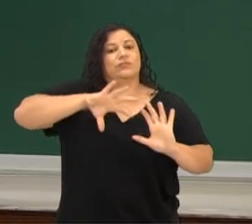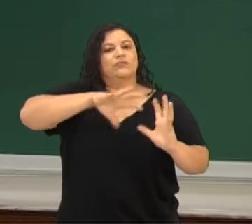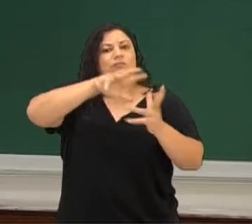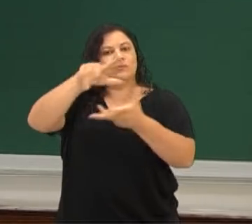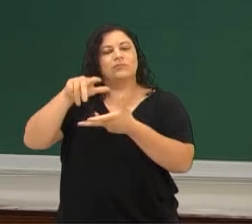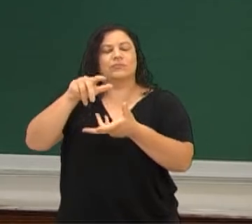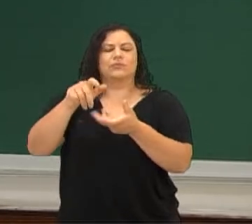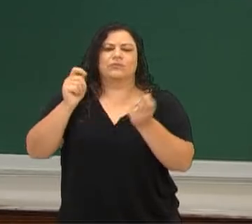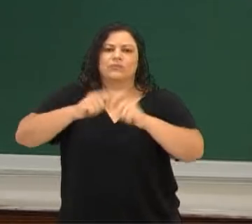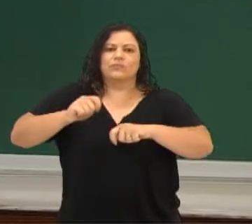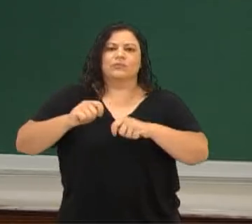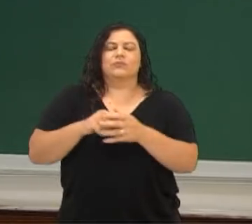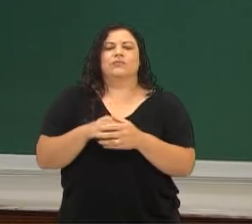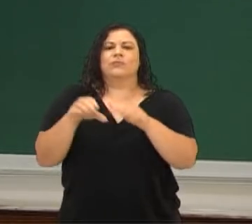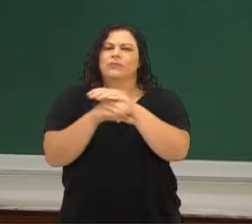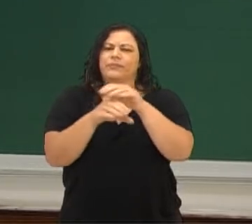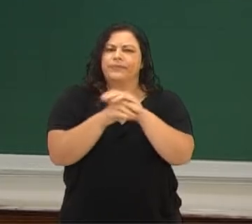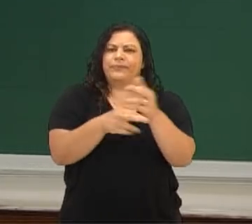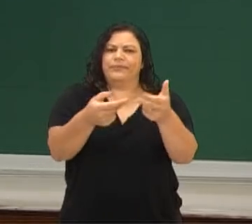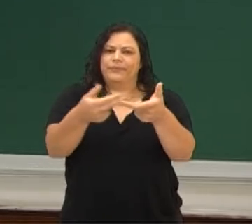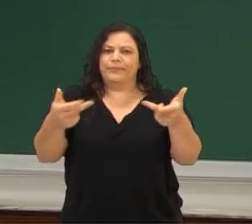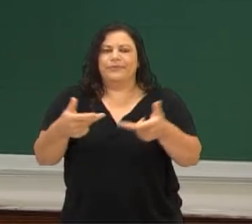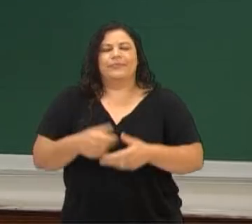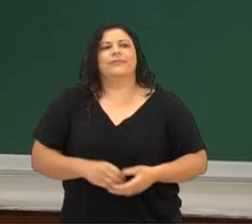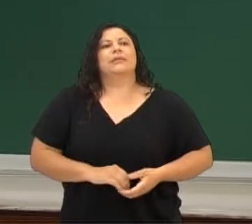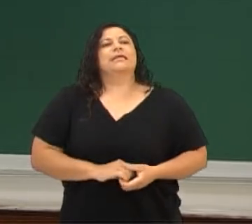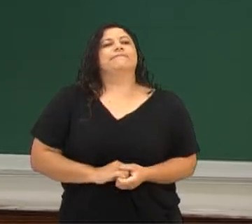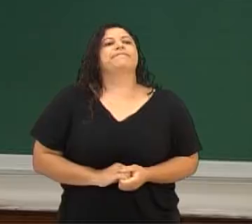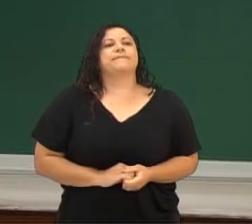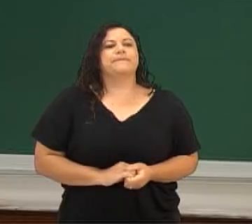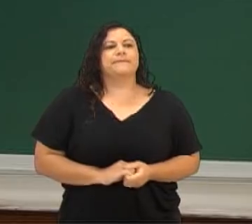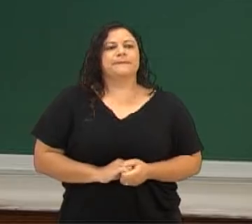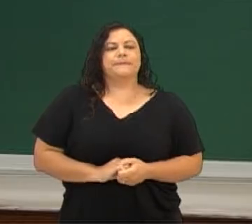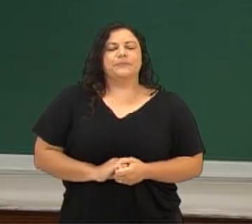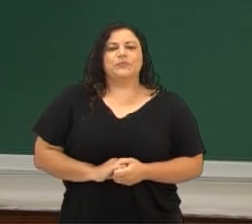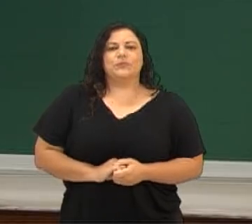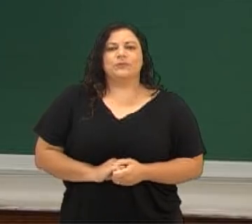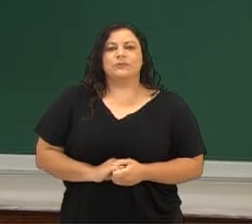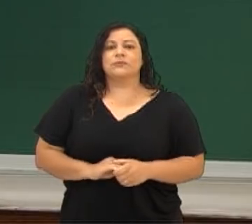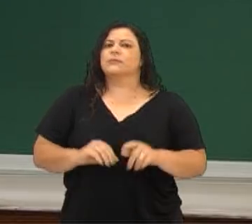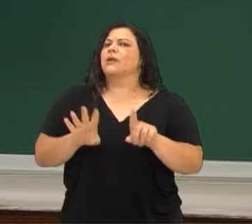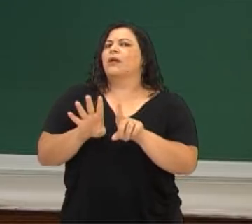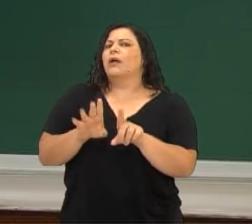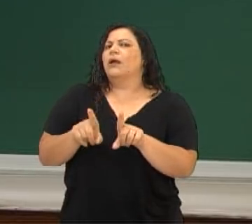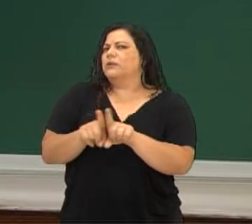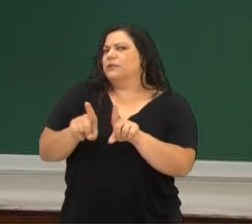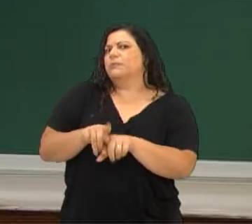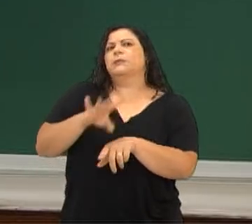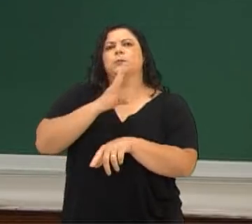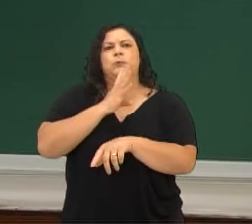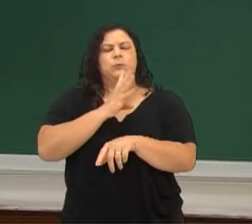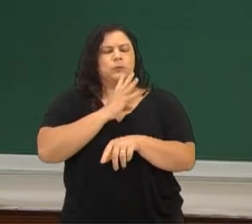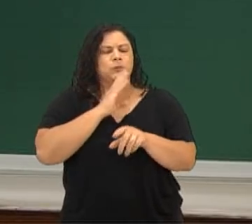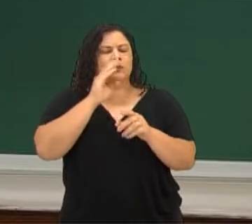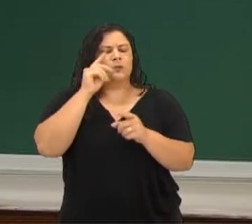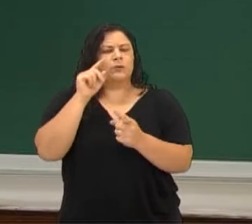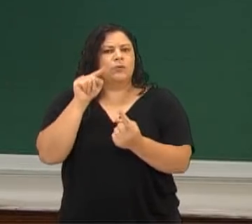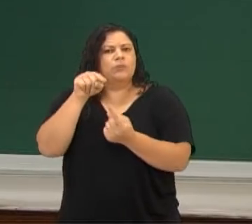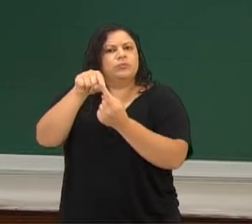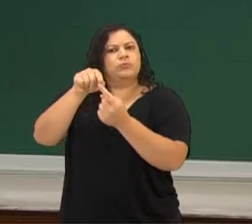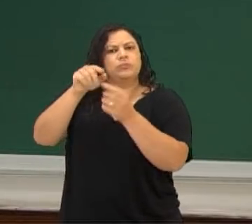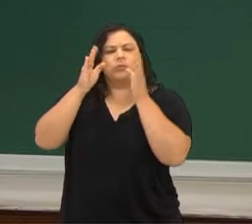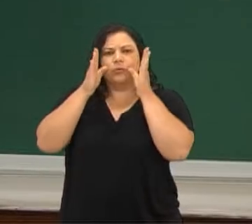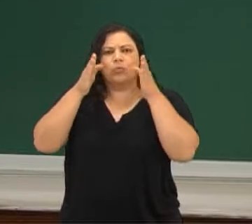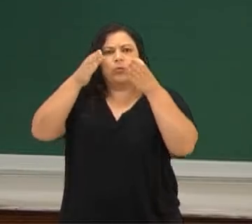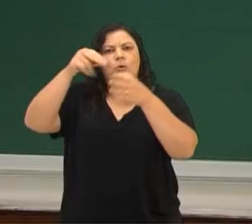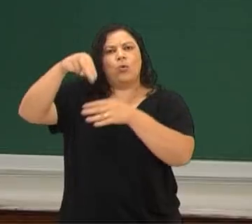capital externo, das multinacionais. Vamos conhecer um pouco disso aí, fatiando a África, aí, vamos ficar com o norte